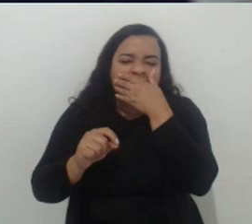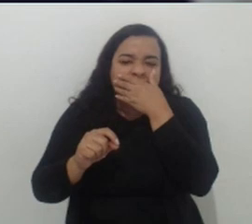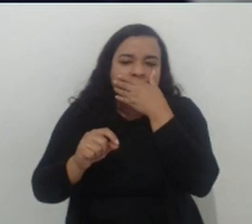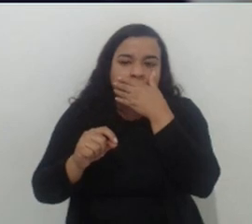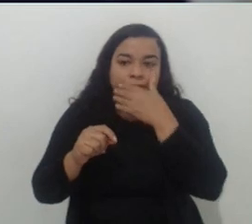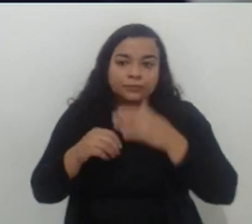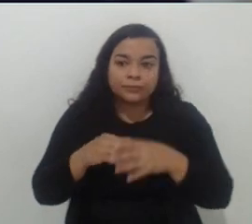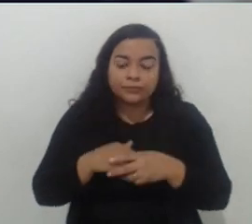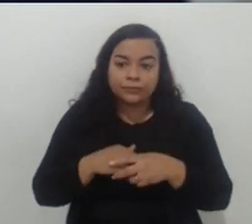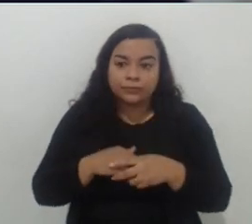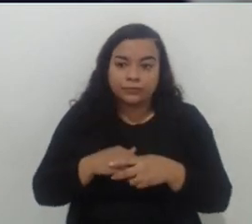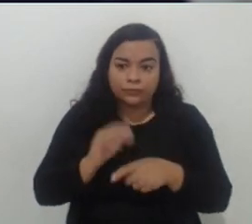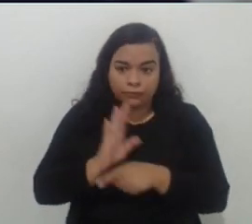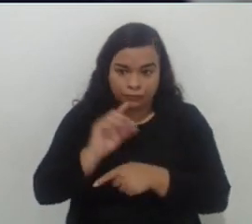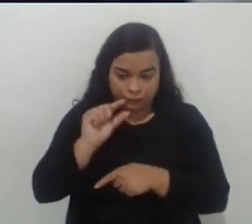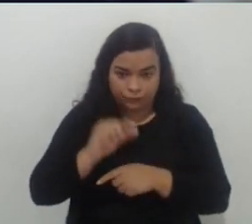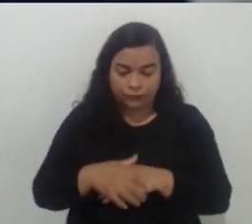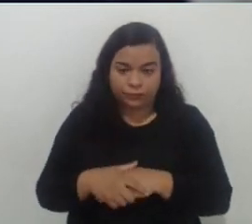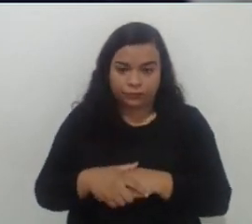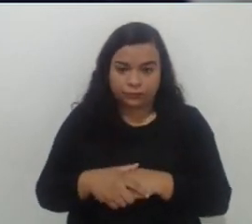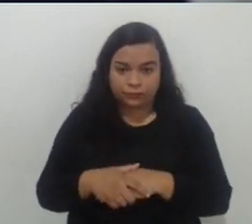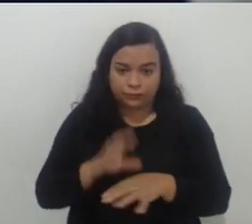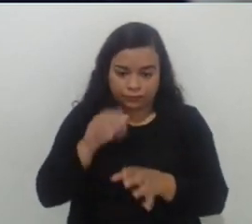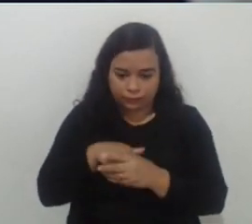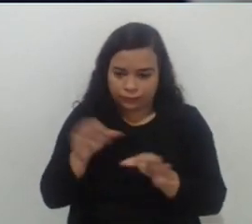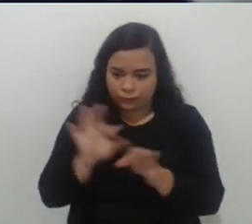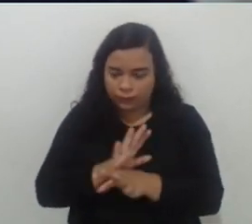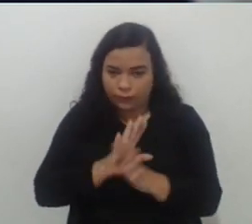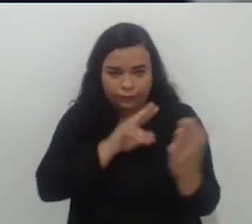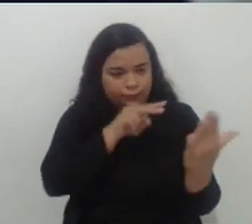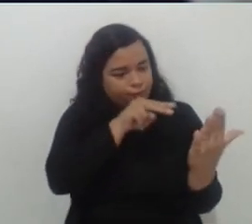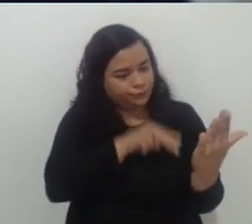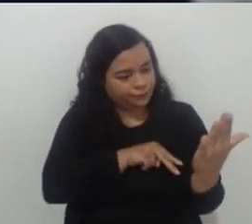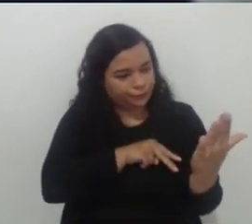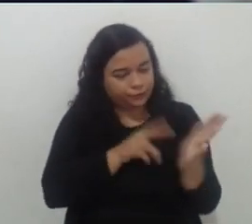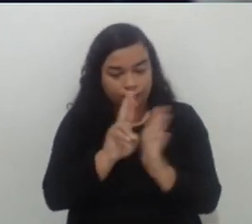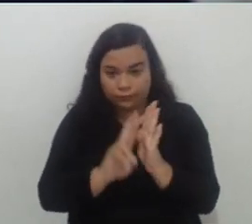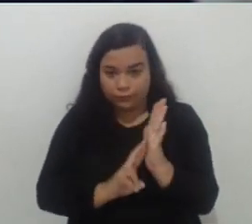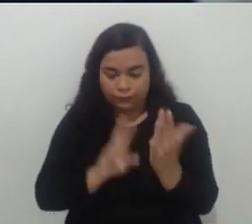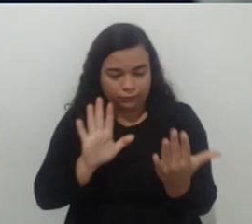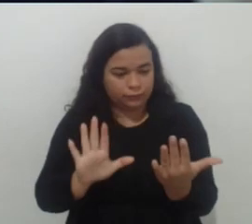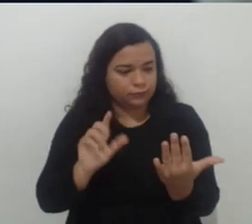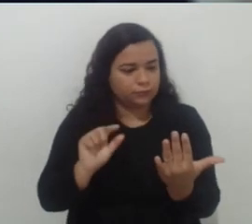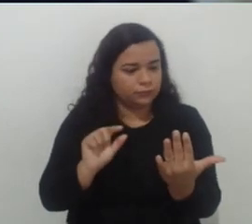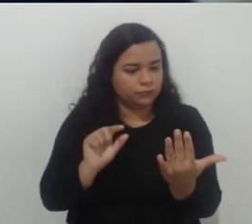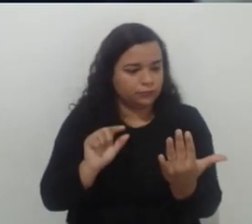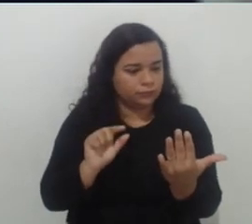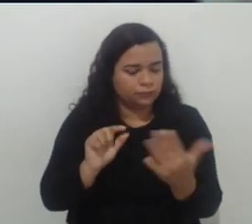Só um minutinho, por favor, o voto está aqui, eu estava no relatório. Eu estou